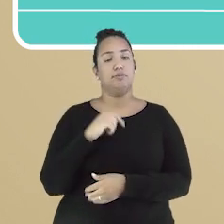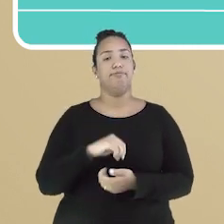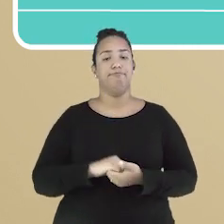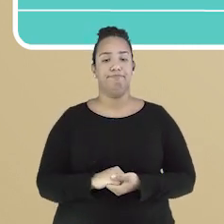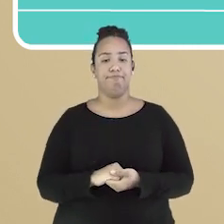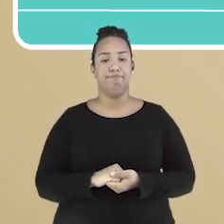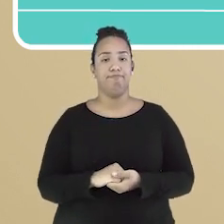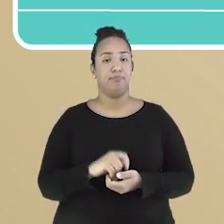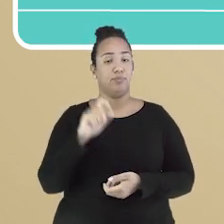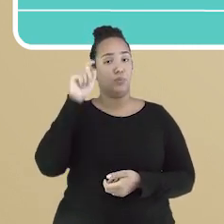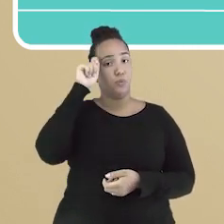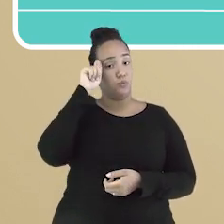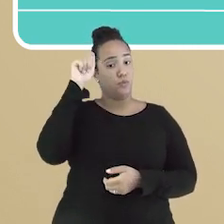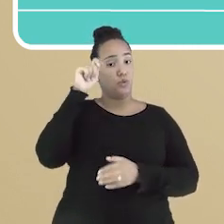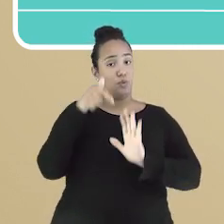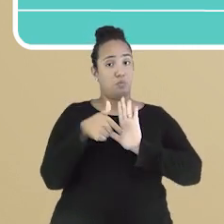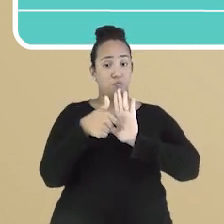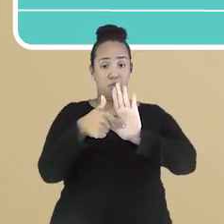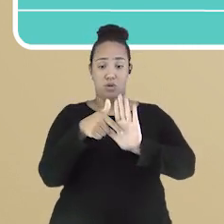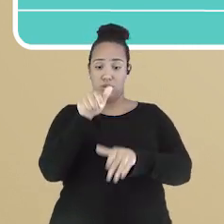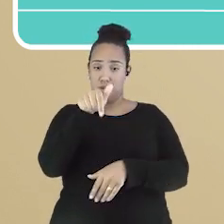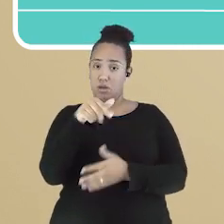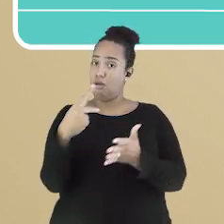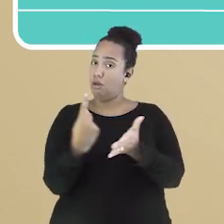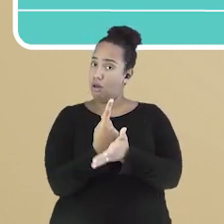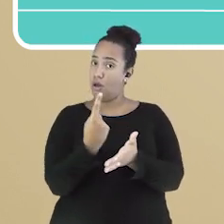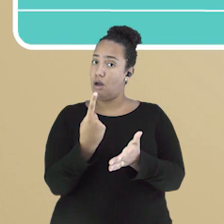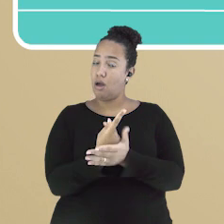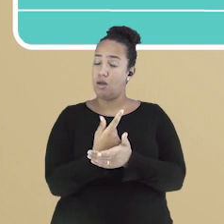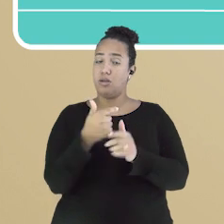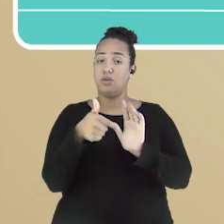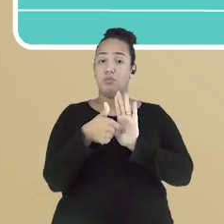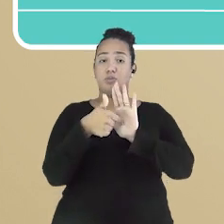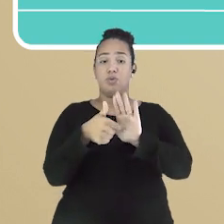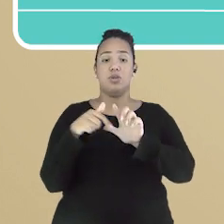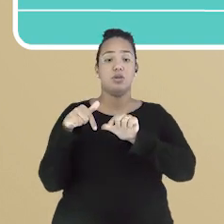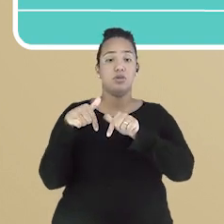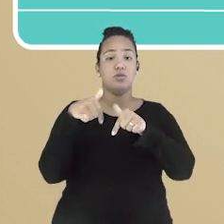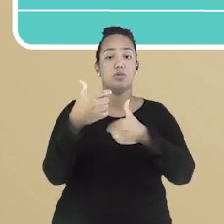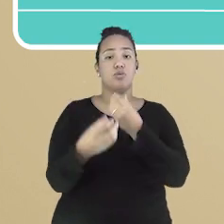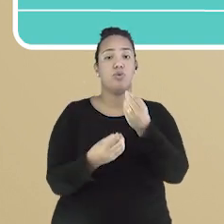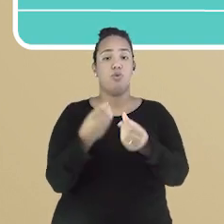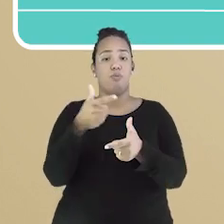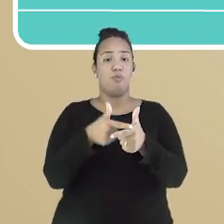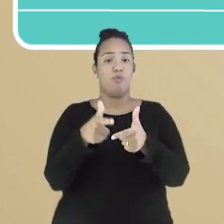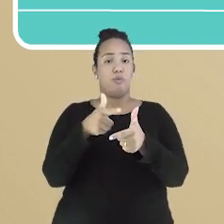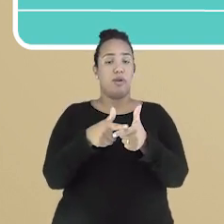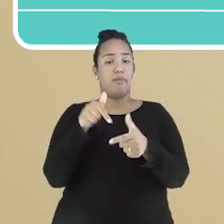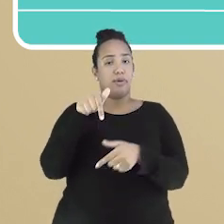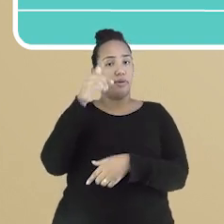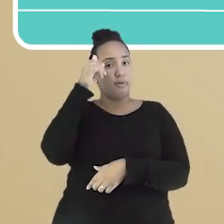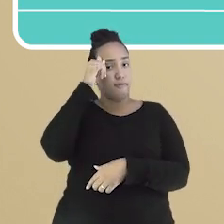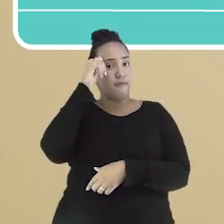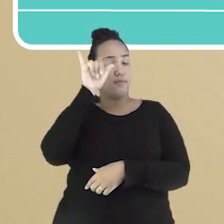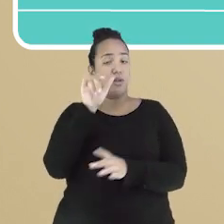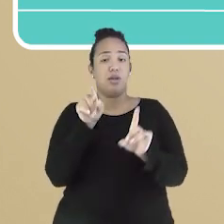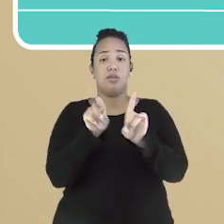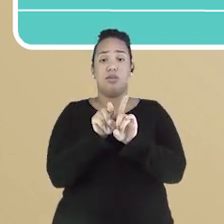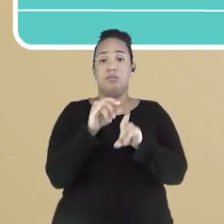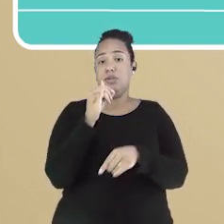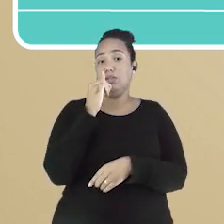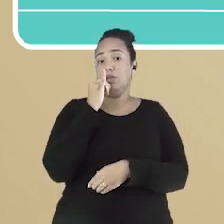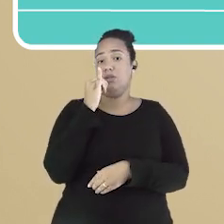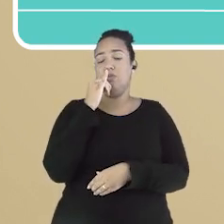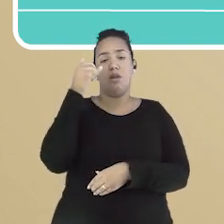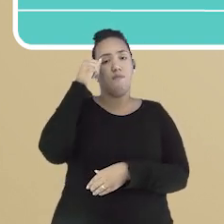aprimorada. O autor aponta o erro e sugere ações para a resolução do problema, a fim de evitar que situações